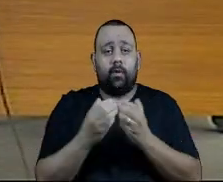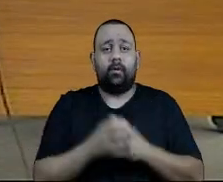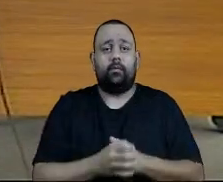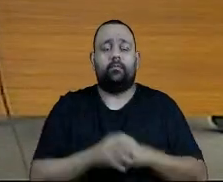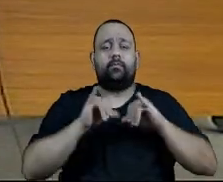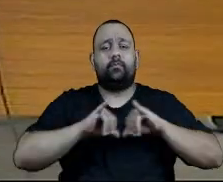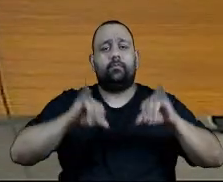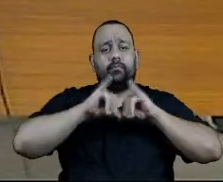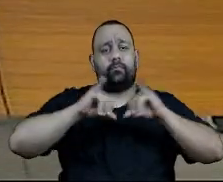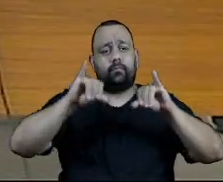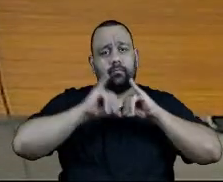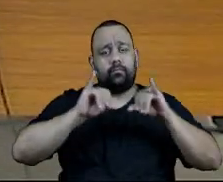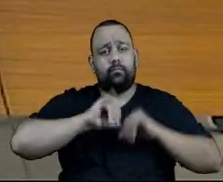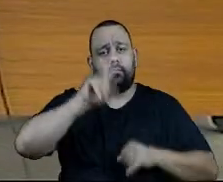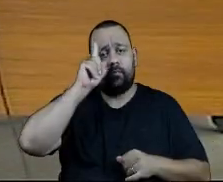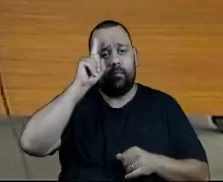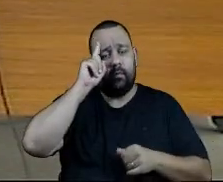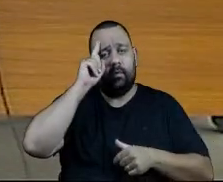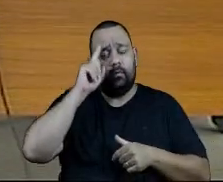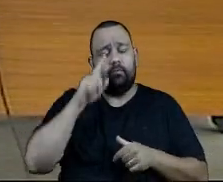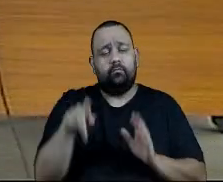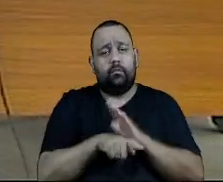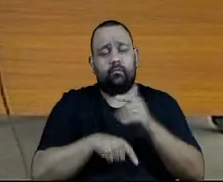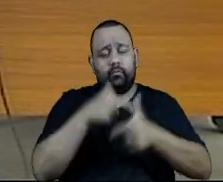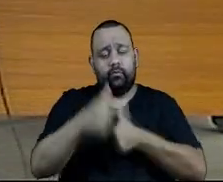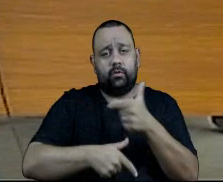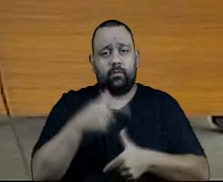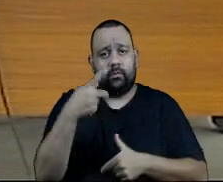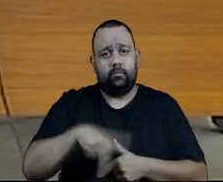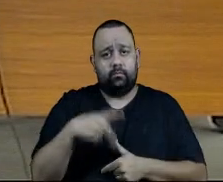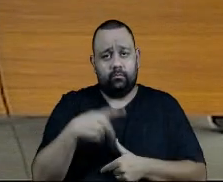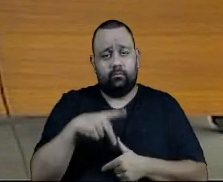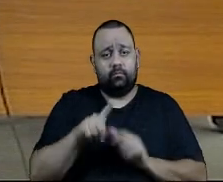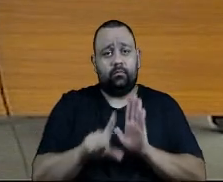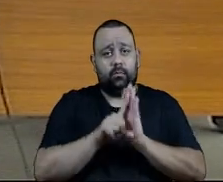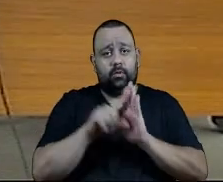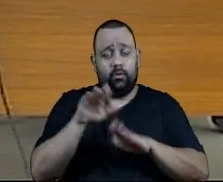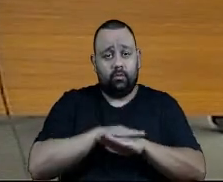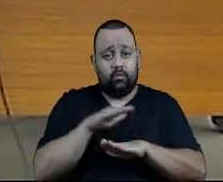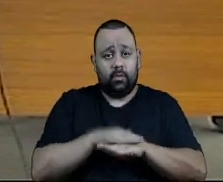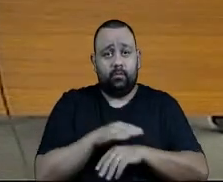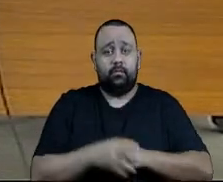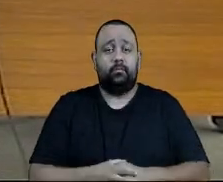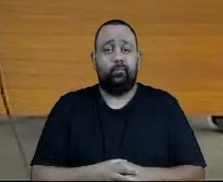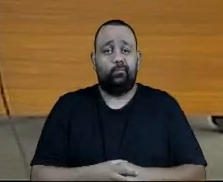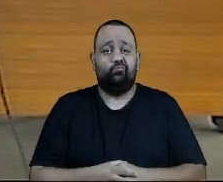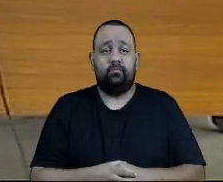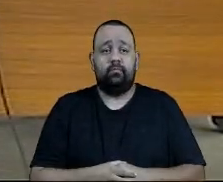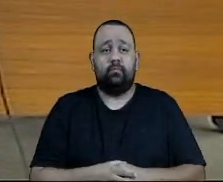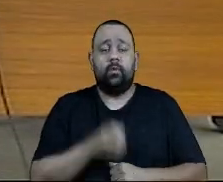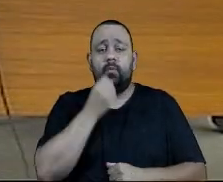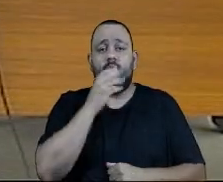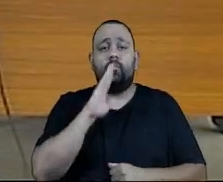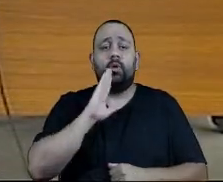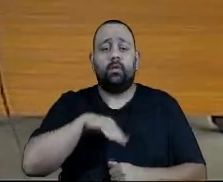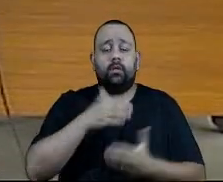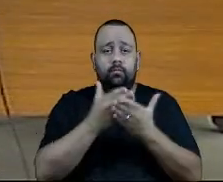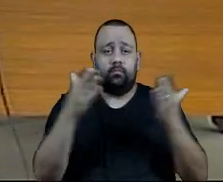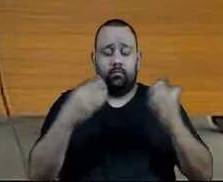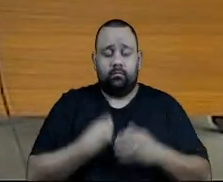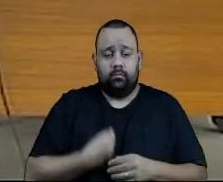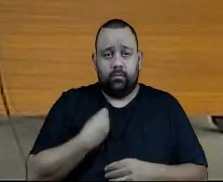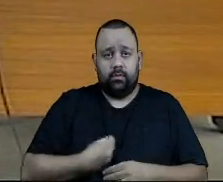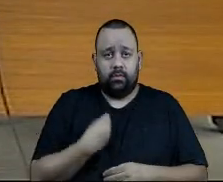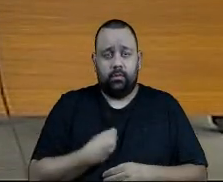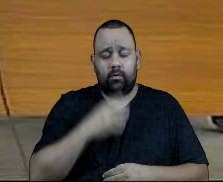do Minuto Câmara, que divulga notícias diárias e atualizadas dos trabalhos do Legislativo amparense. Boa